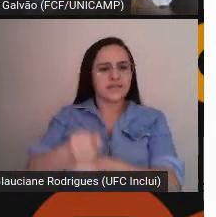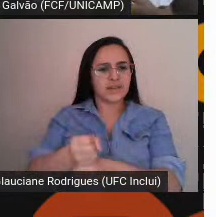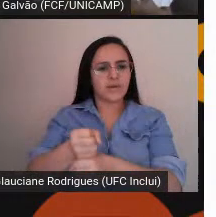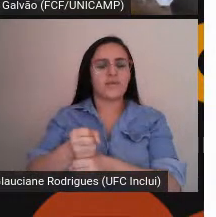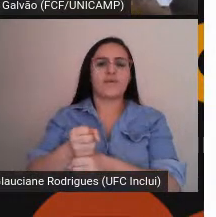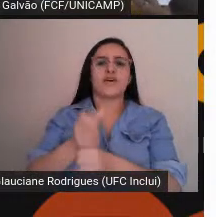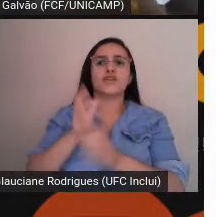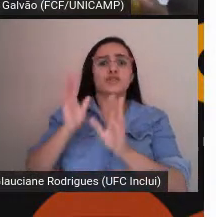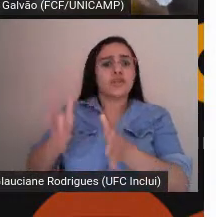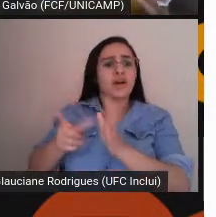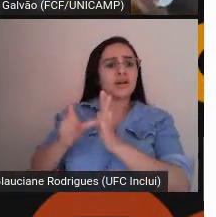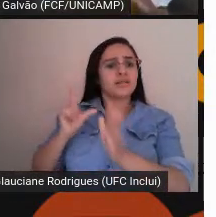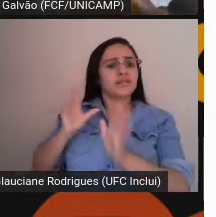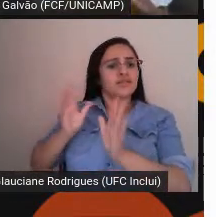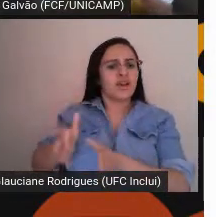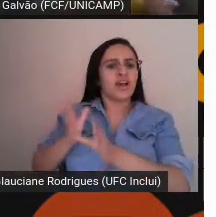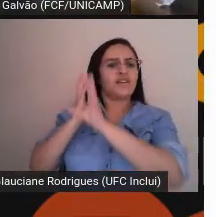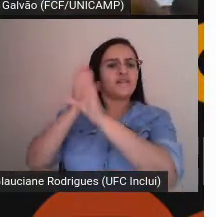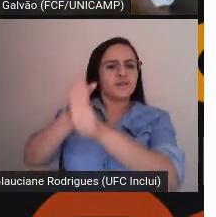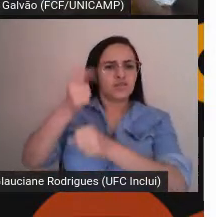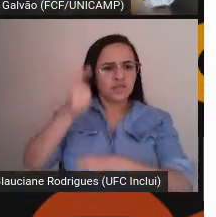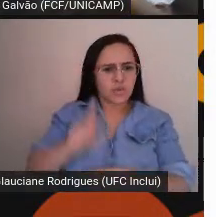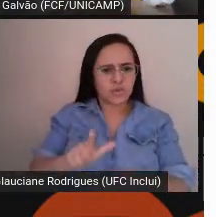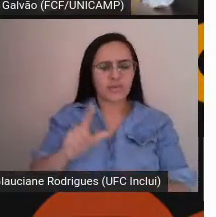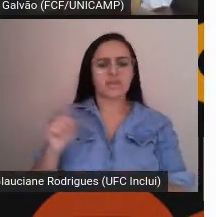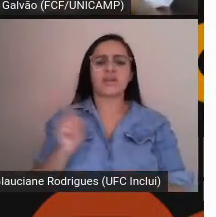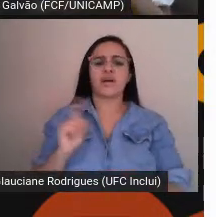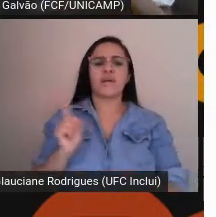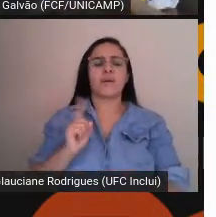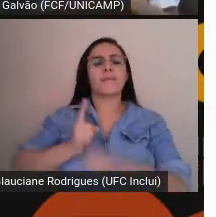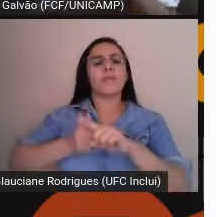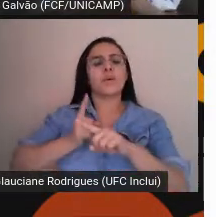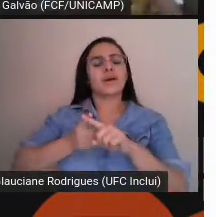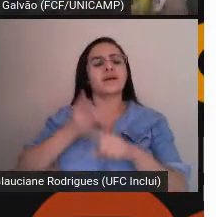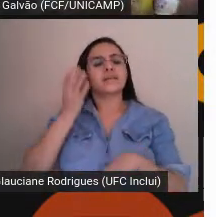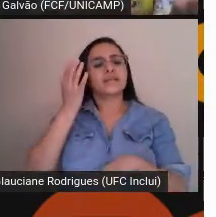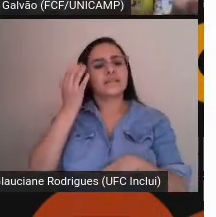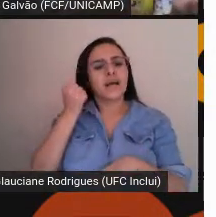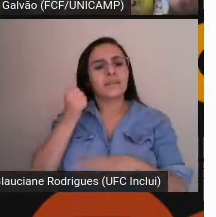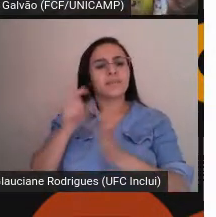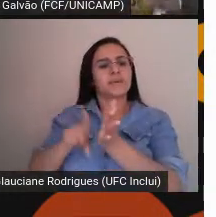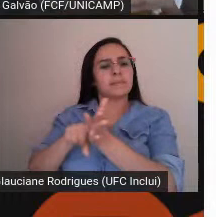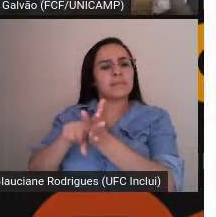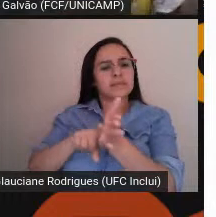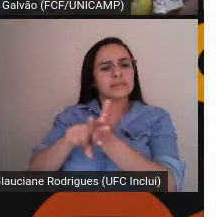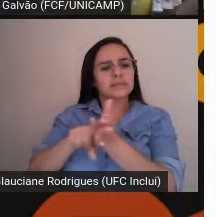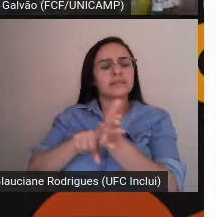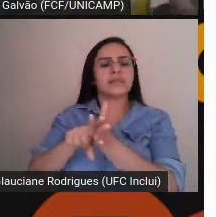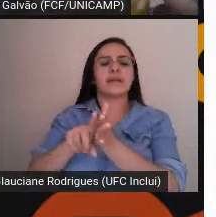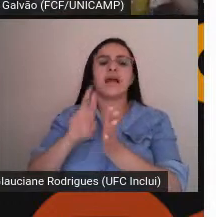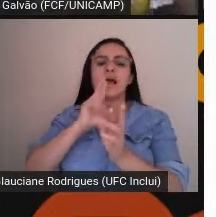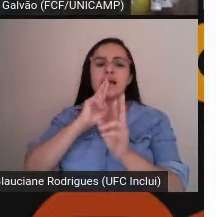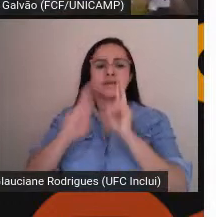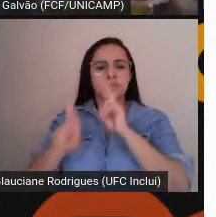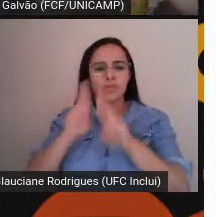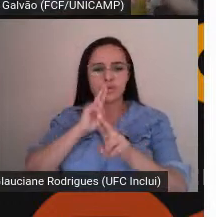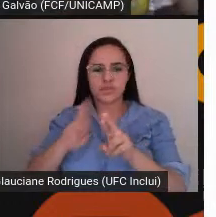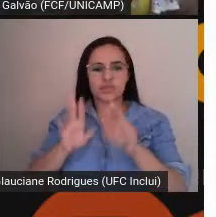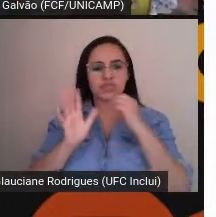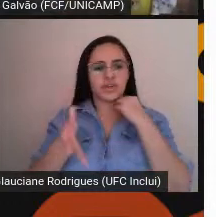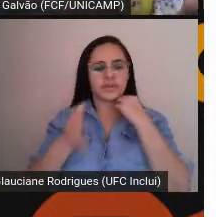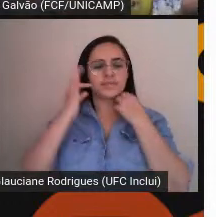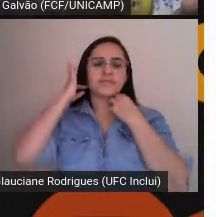revisão. Quer dizer que você tem certeza de que existem pesquisas que respondem a sua pergunta, né? Então, quando não